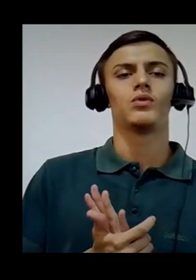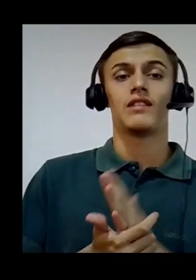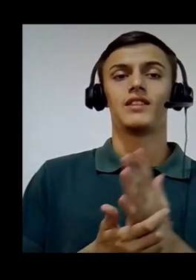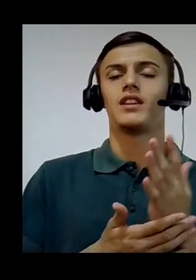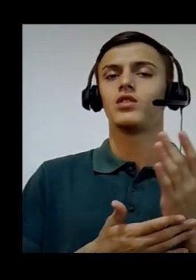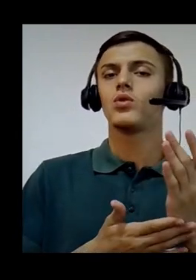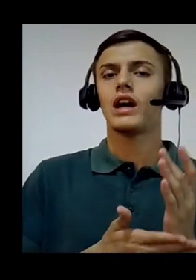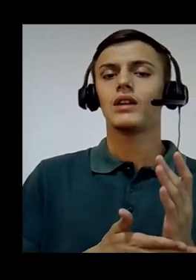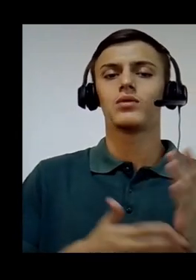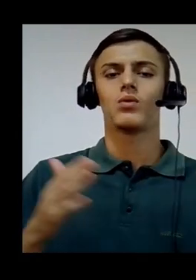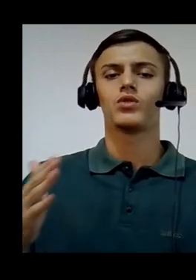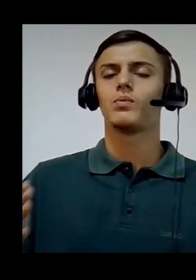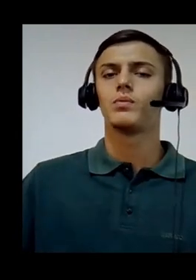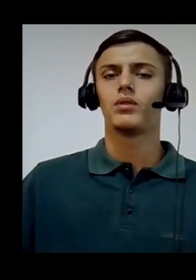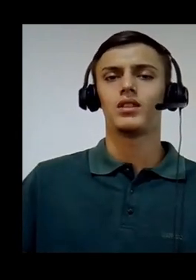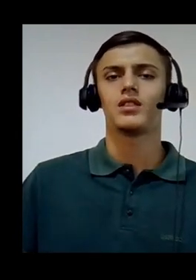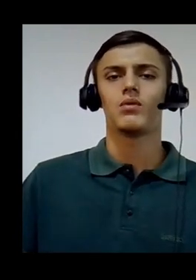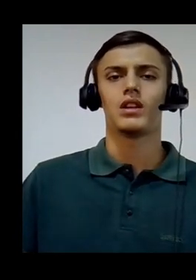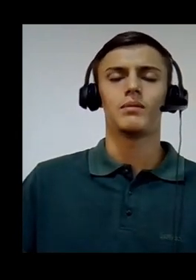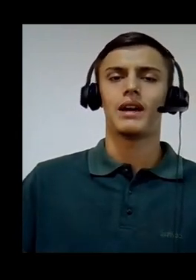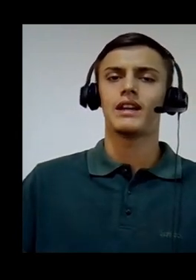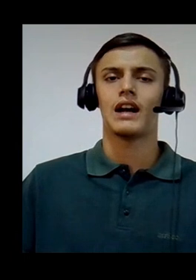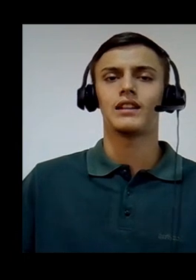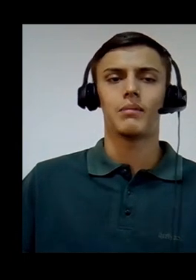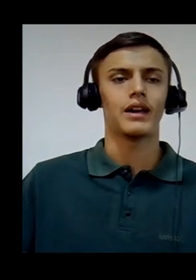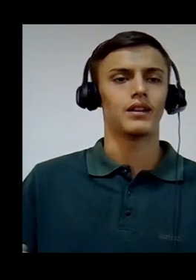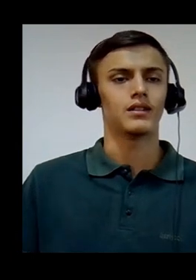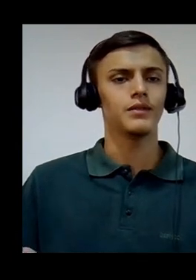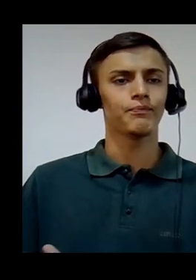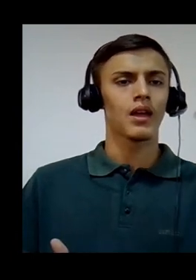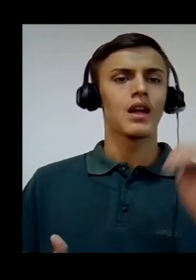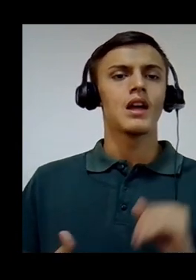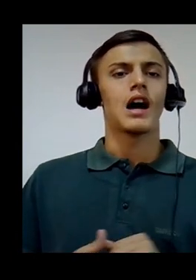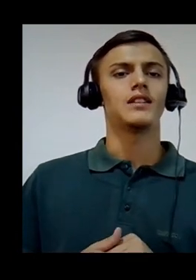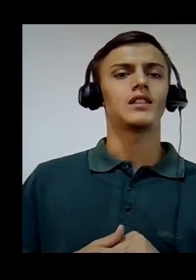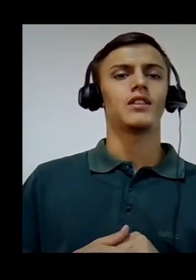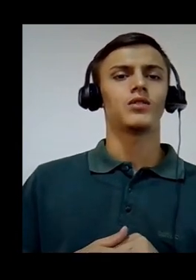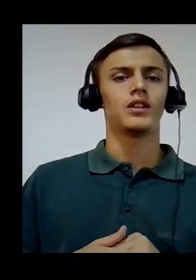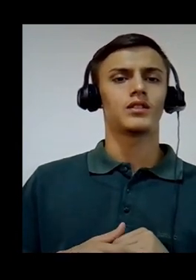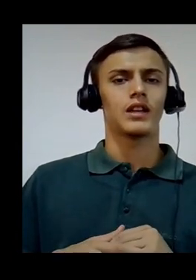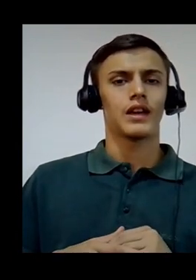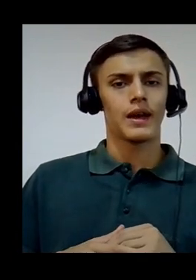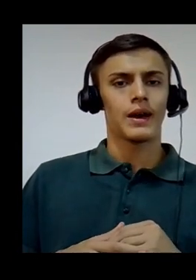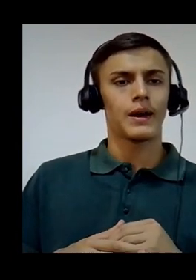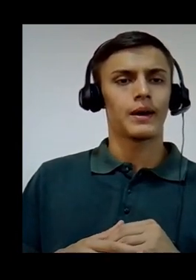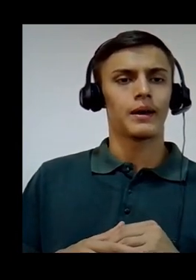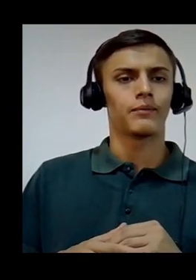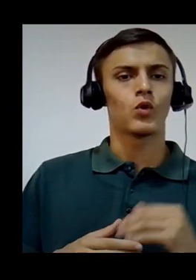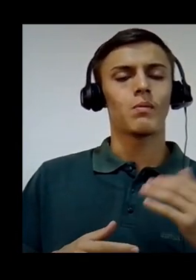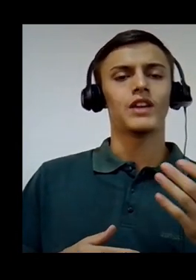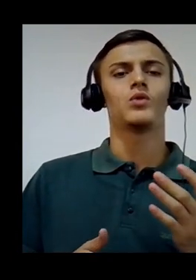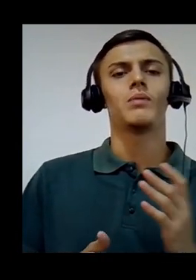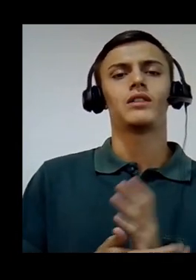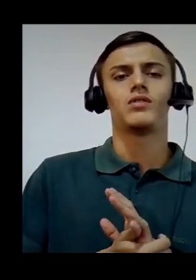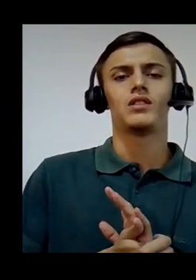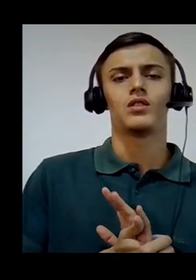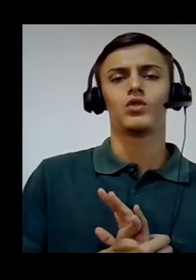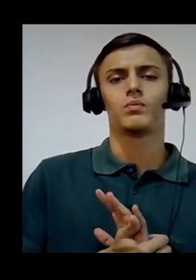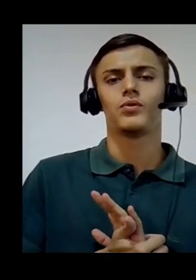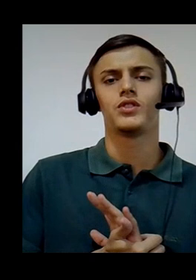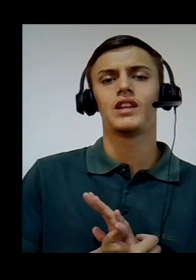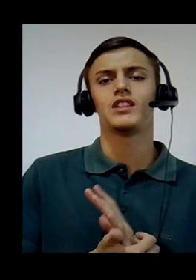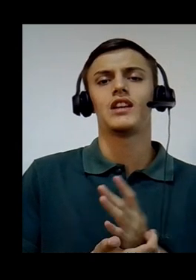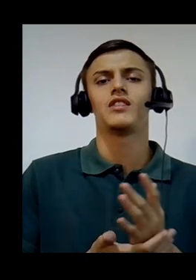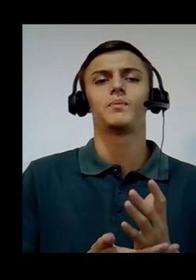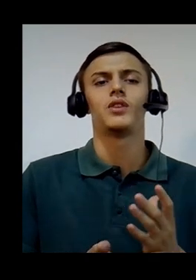1,25 m devem ser escorados com algum tipo de proteção ali, barricada, barreiras, né? As escavações com mais de